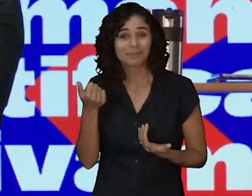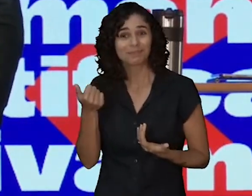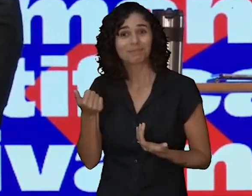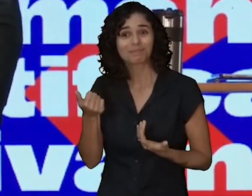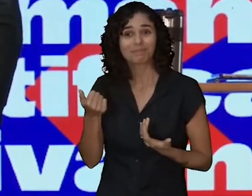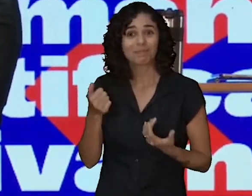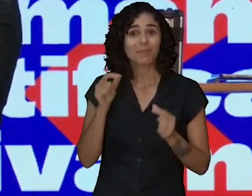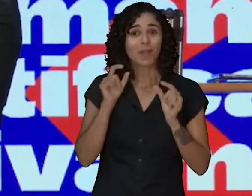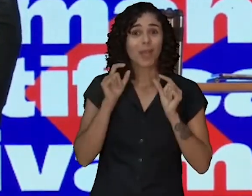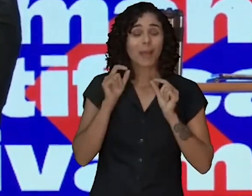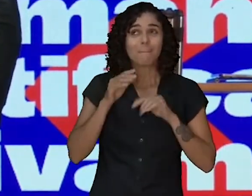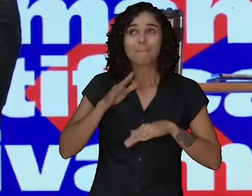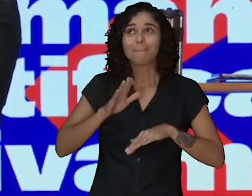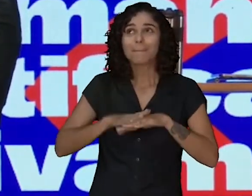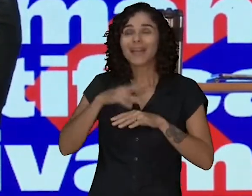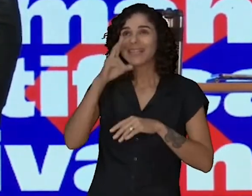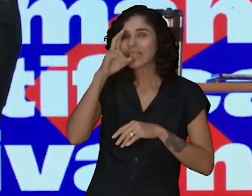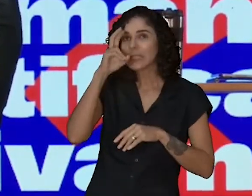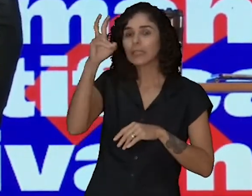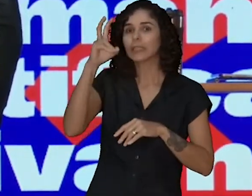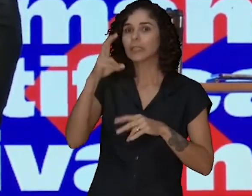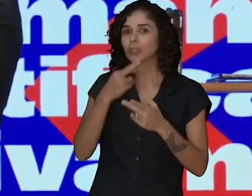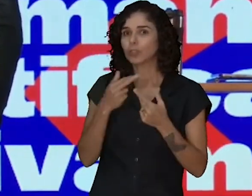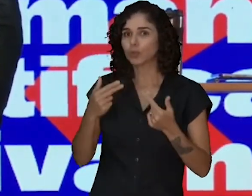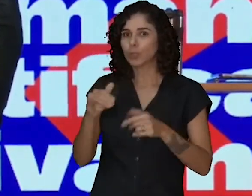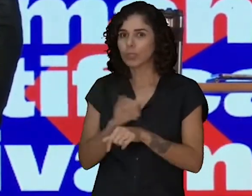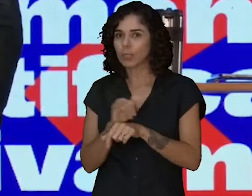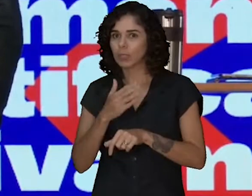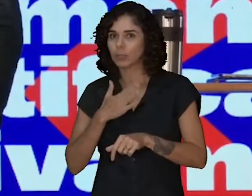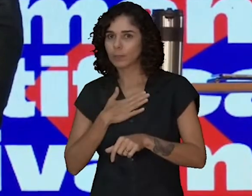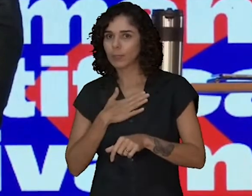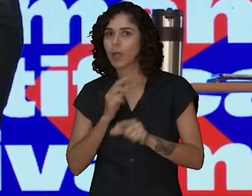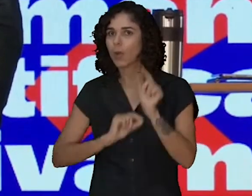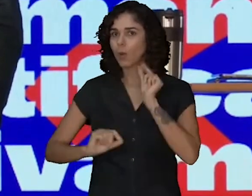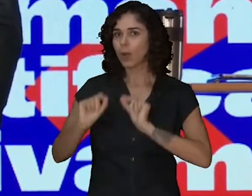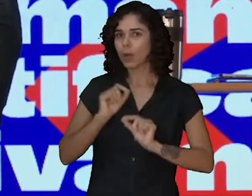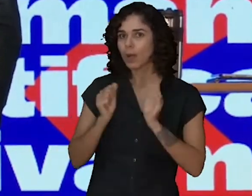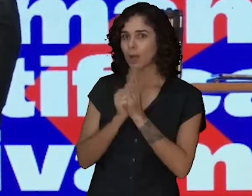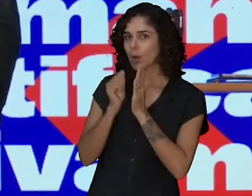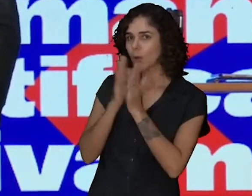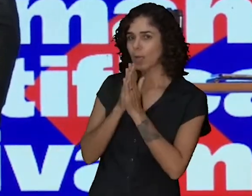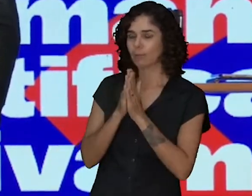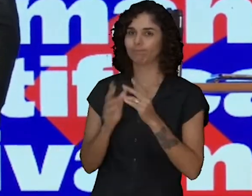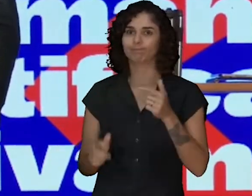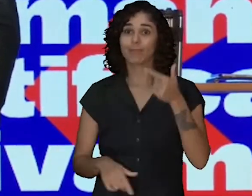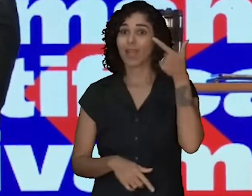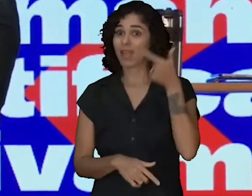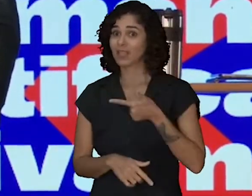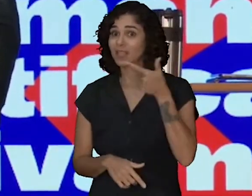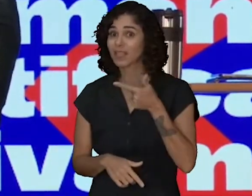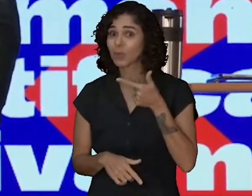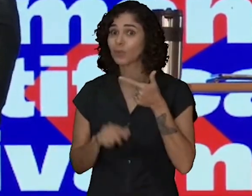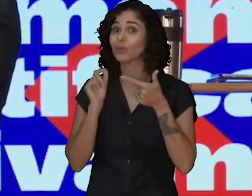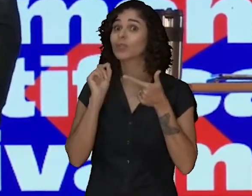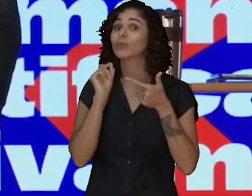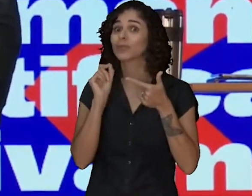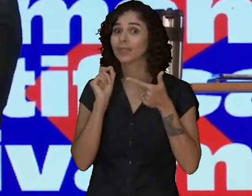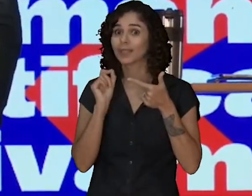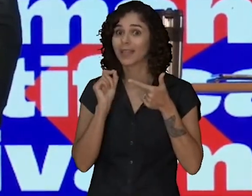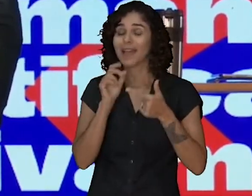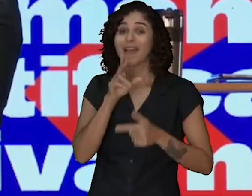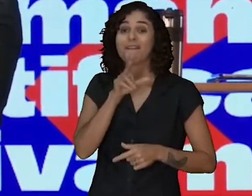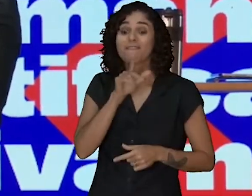coisa mais inteligente que eu fiz? Foi orar. A segunda coisa foi, vai o